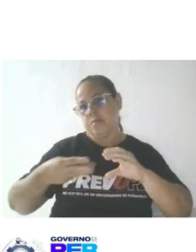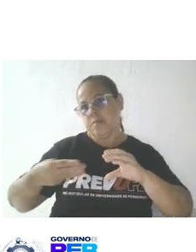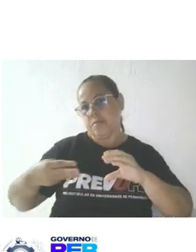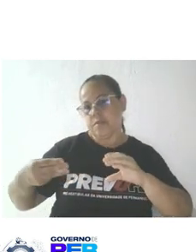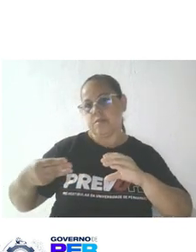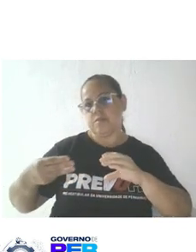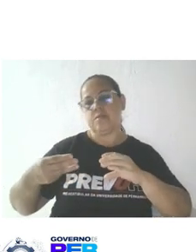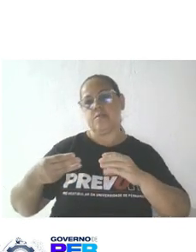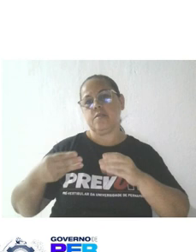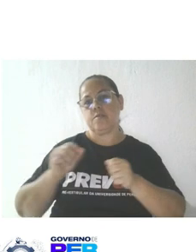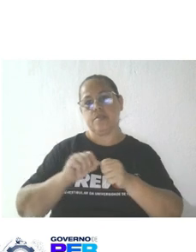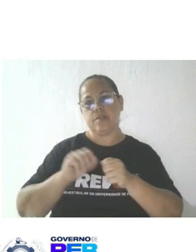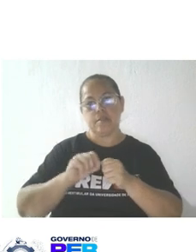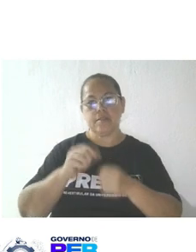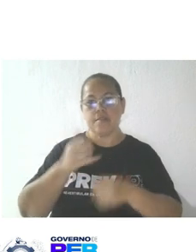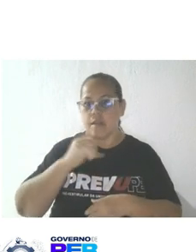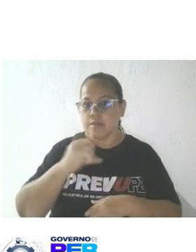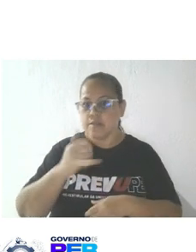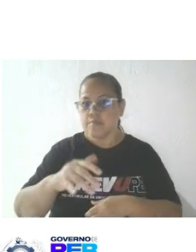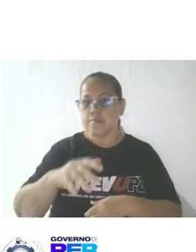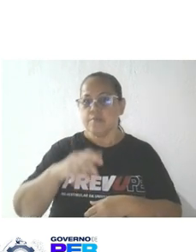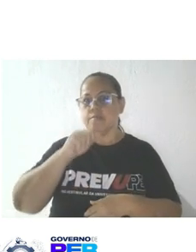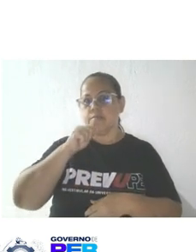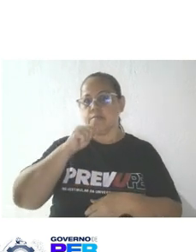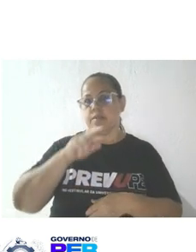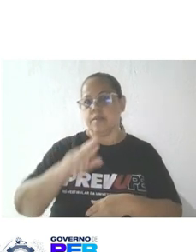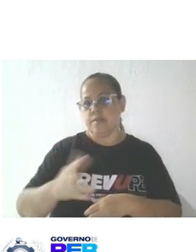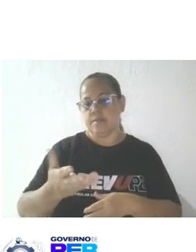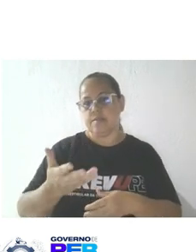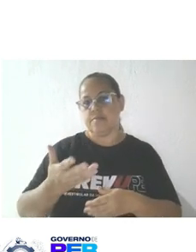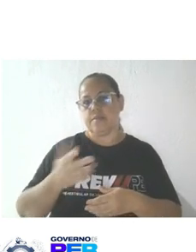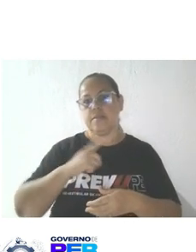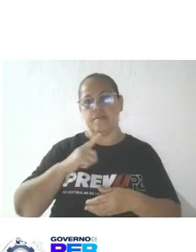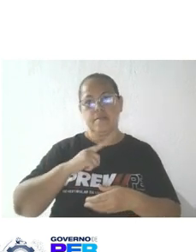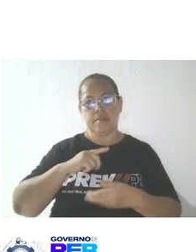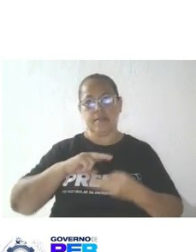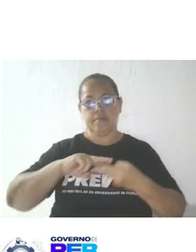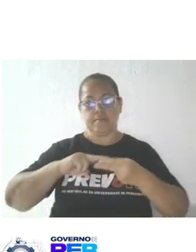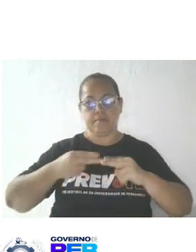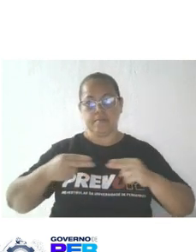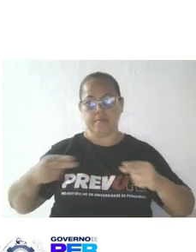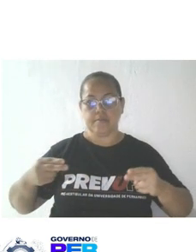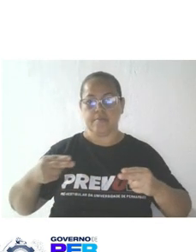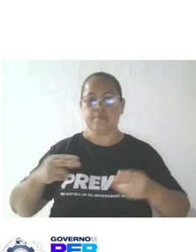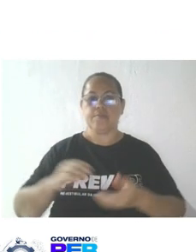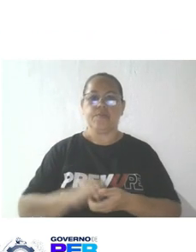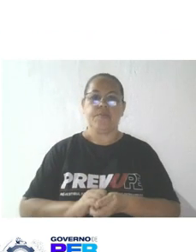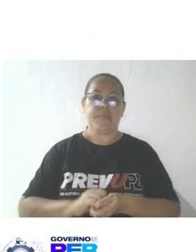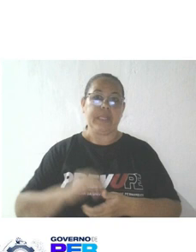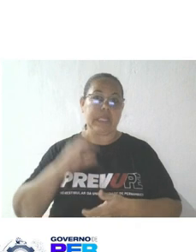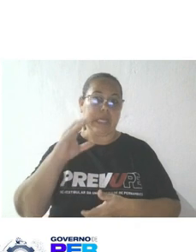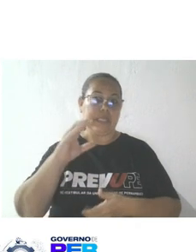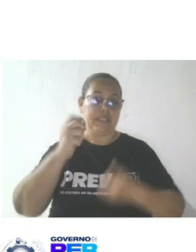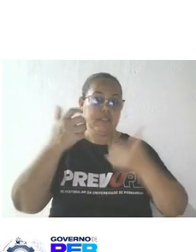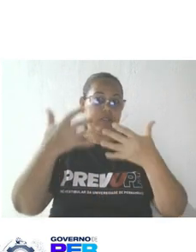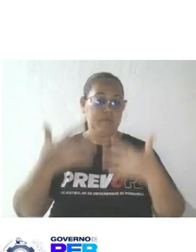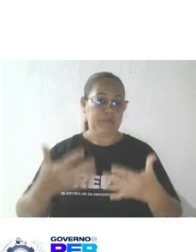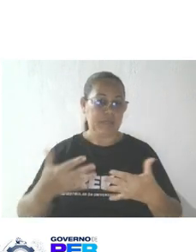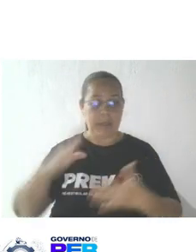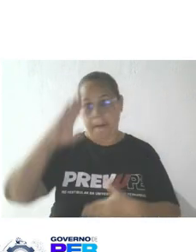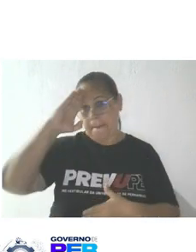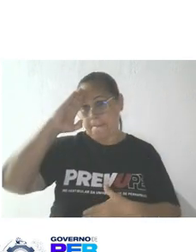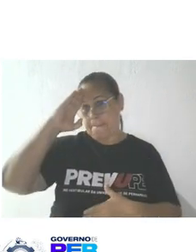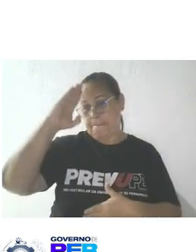que produzem energia, fazem respiração para liberar energia para consumo. A letra C diz A principal